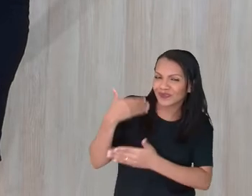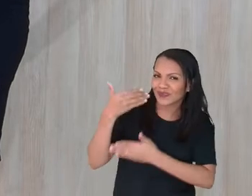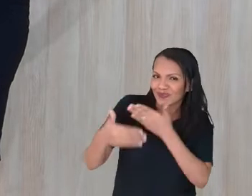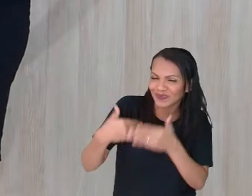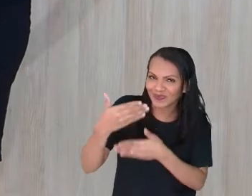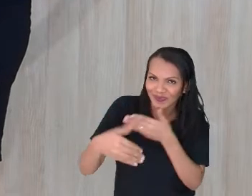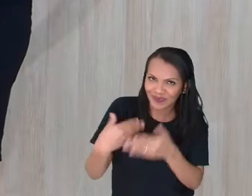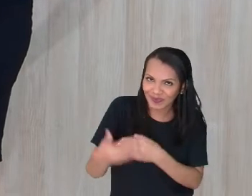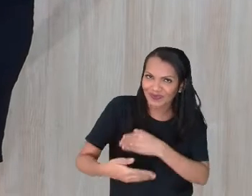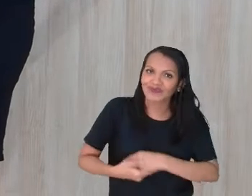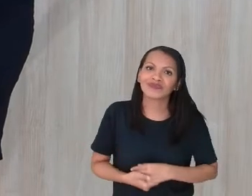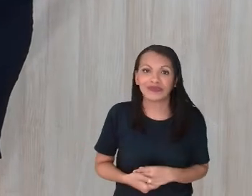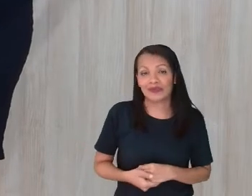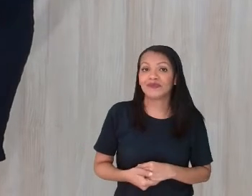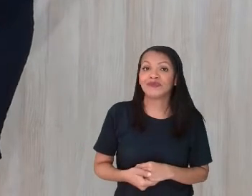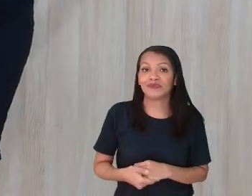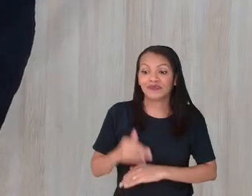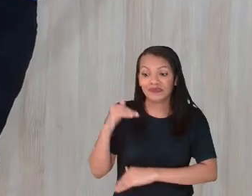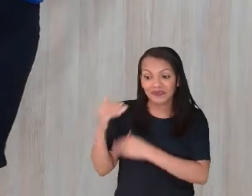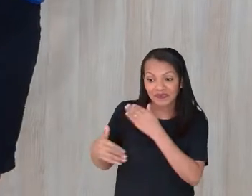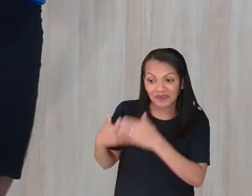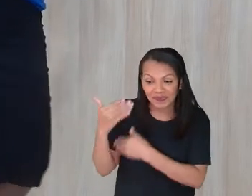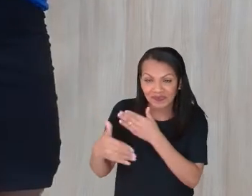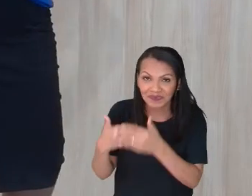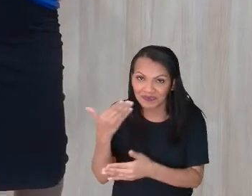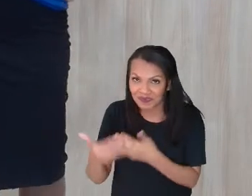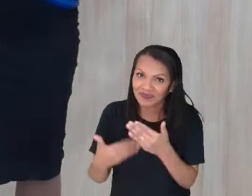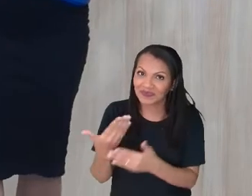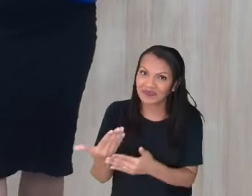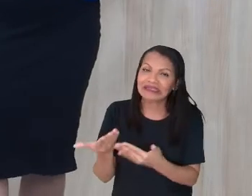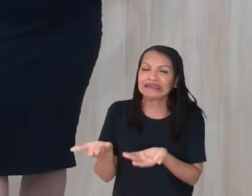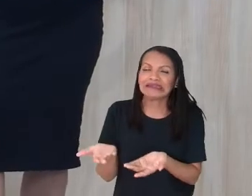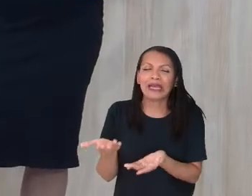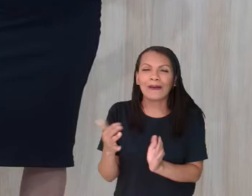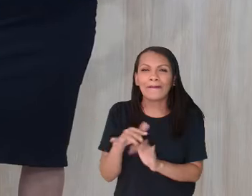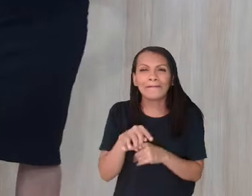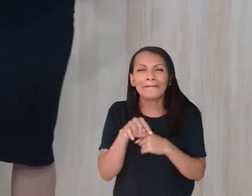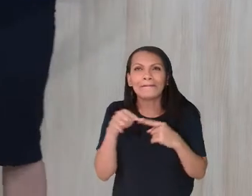maneira disfarçada, digamos assim, de maneira um pouco mais